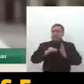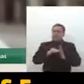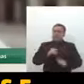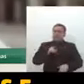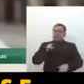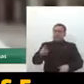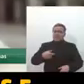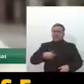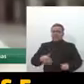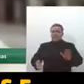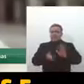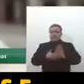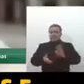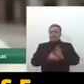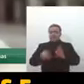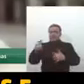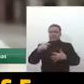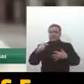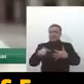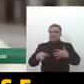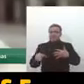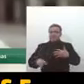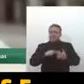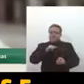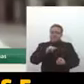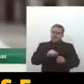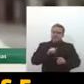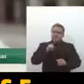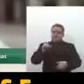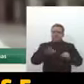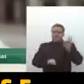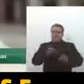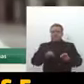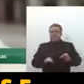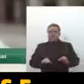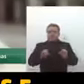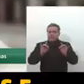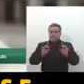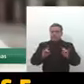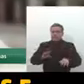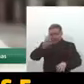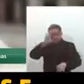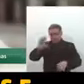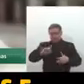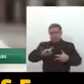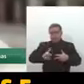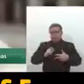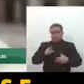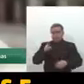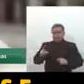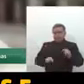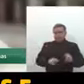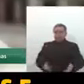Vamos propor uma série de medidas ao Judiciário e especialmente ao Executivo. Mas eu confesso